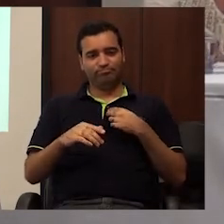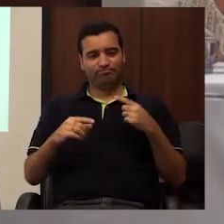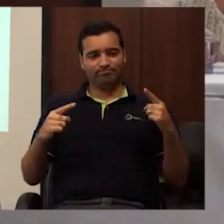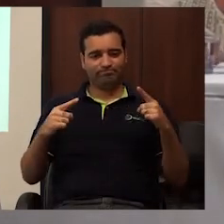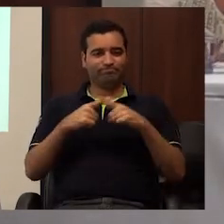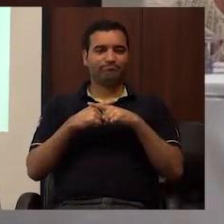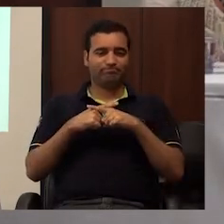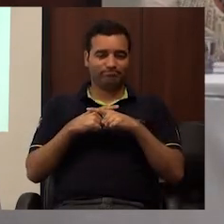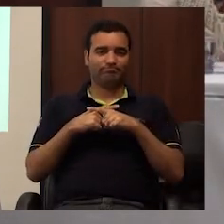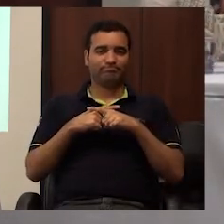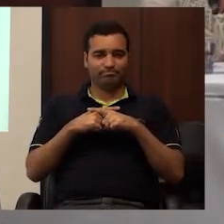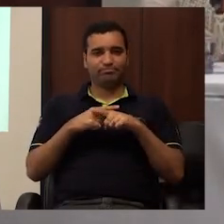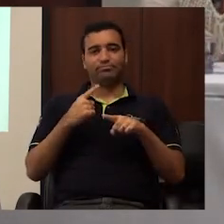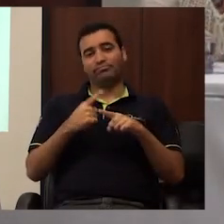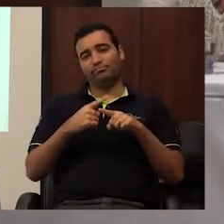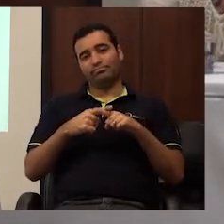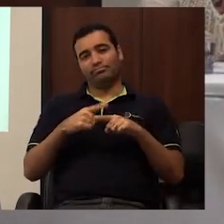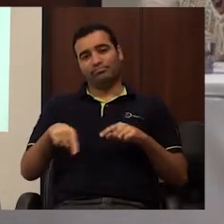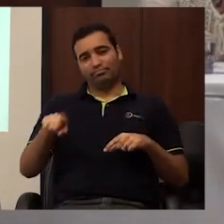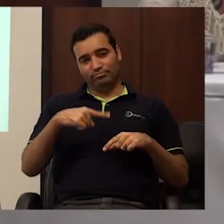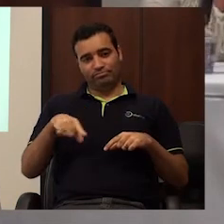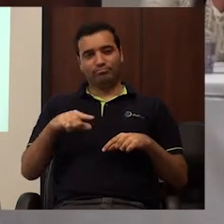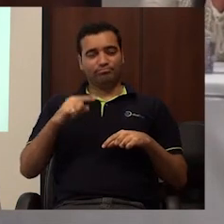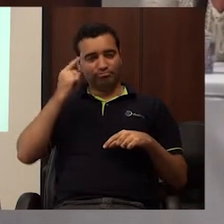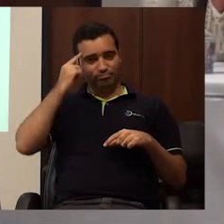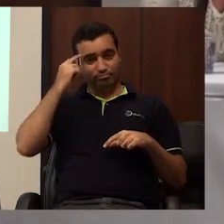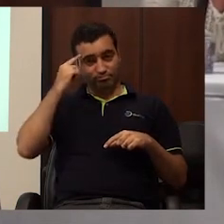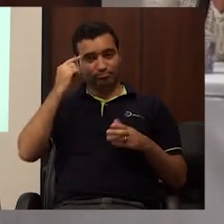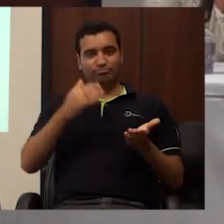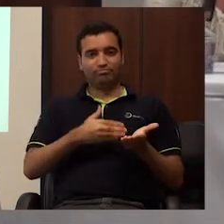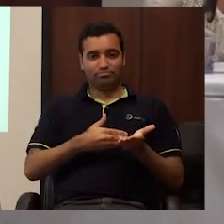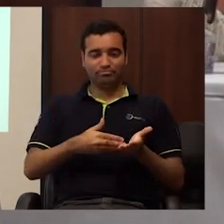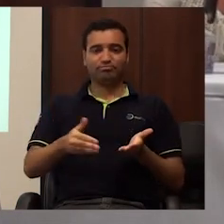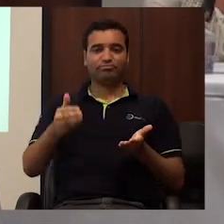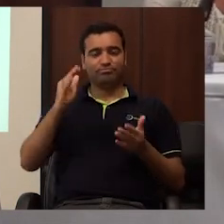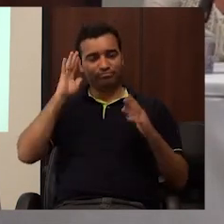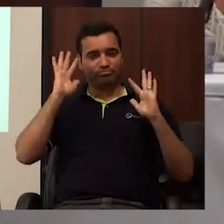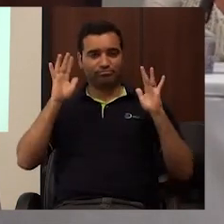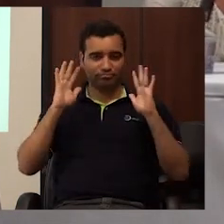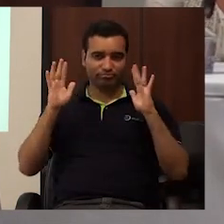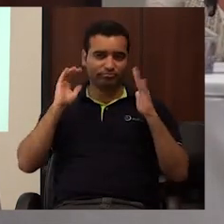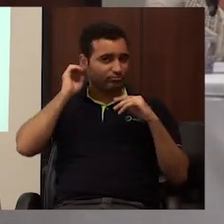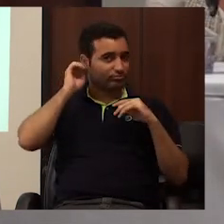conflito, né? Porque quando a gente pensou e começou a se pensar